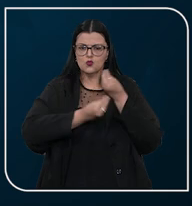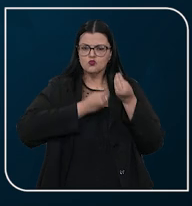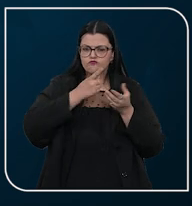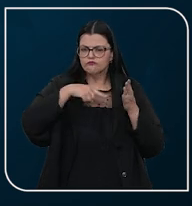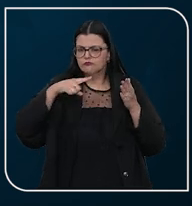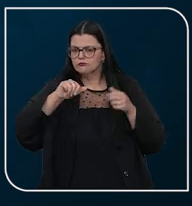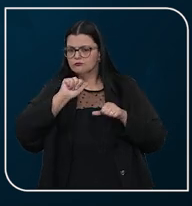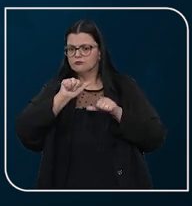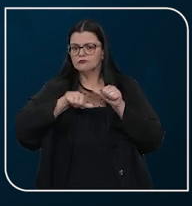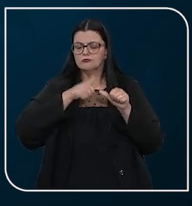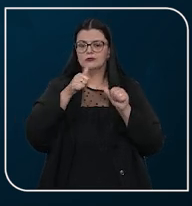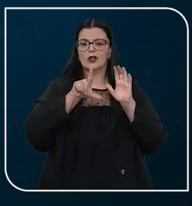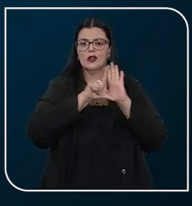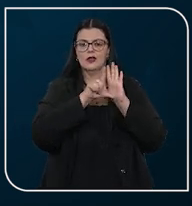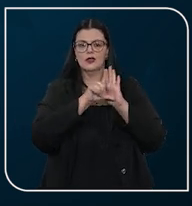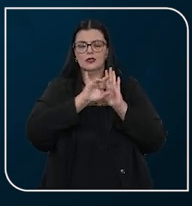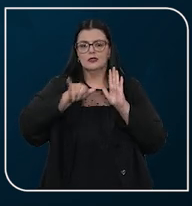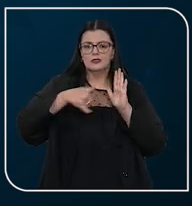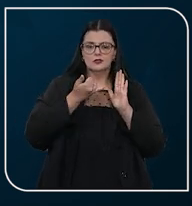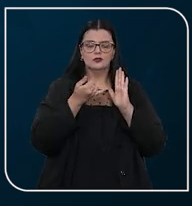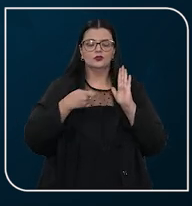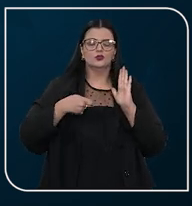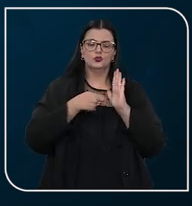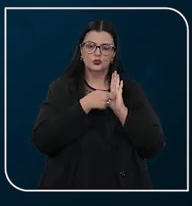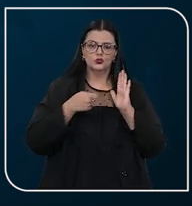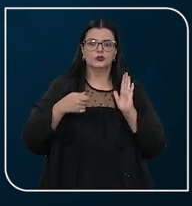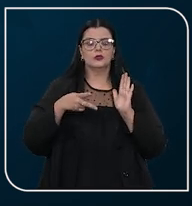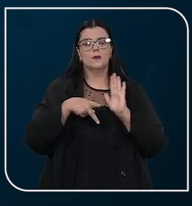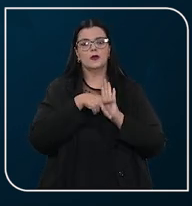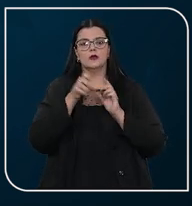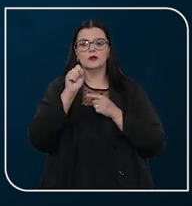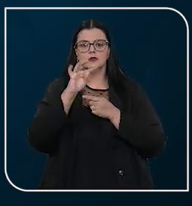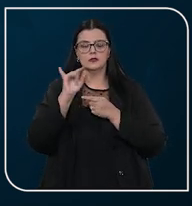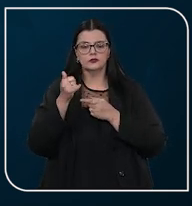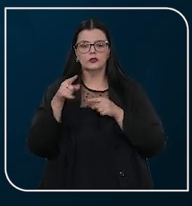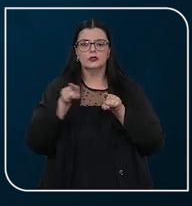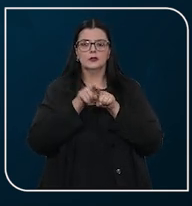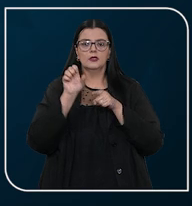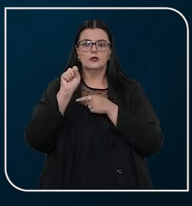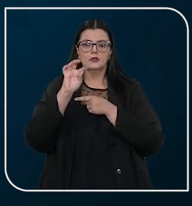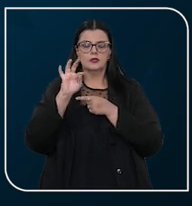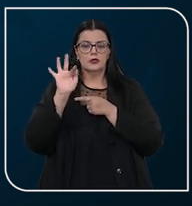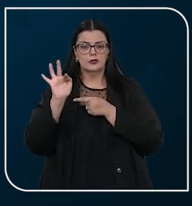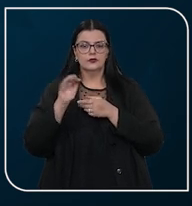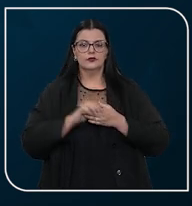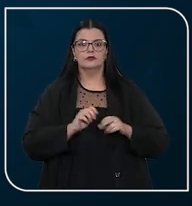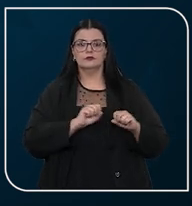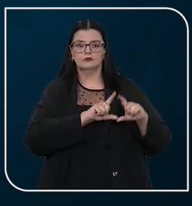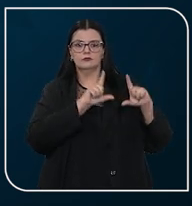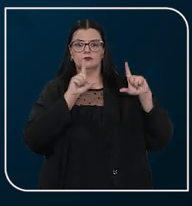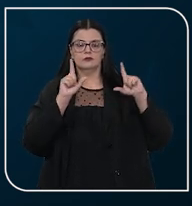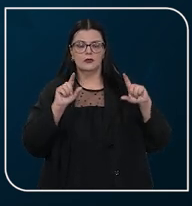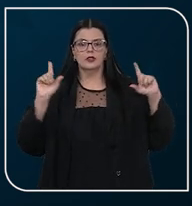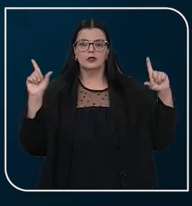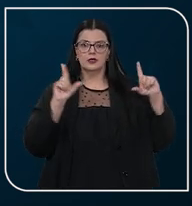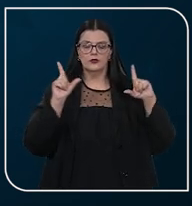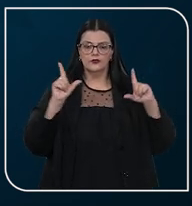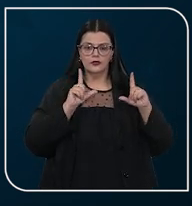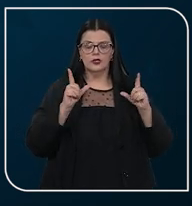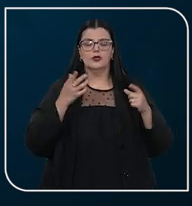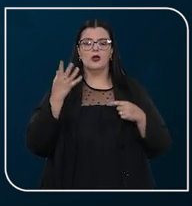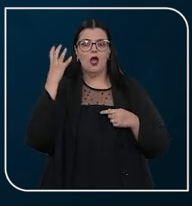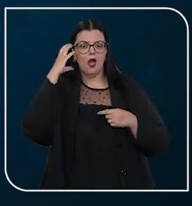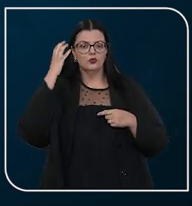situações do dia a dia, com base na legislação e na jurisprudência do STJ e do STF. Confira o nosso programa na TV e na